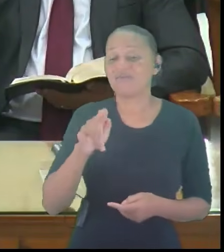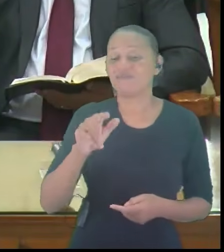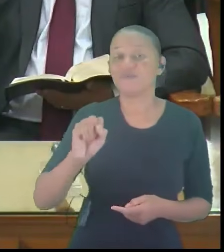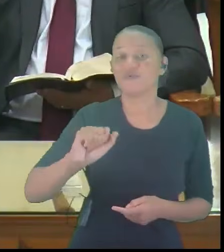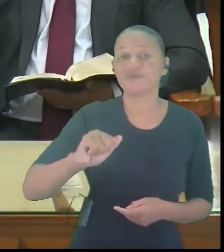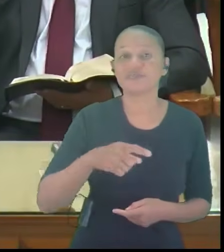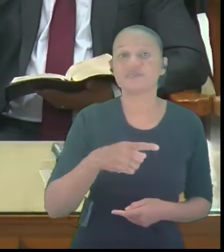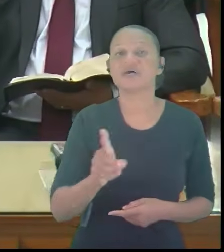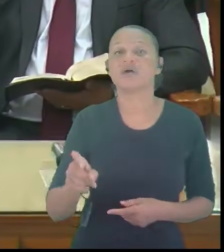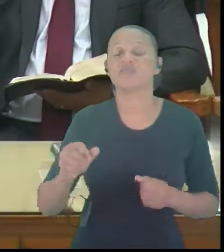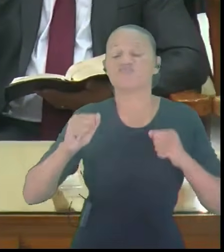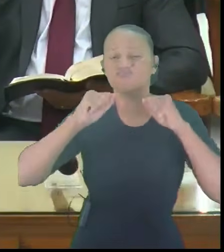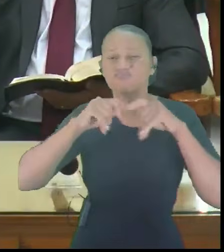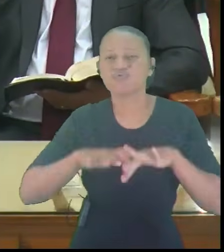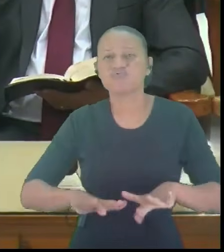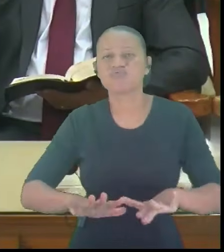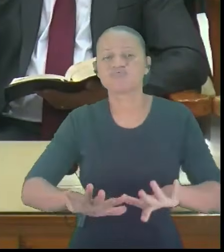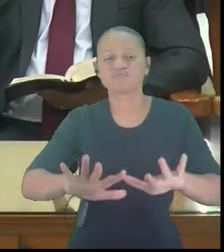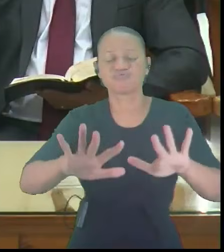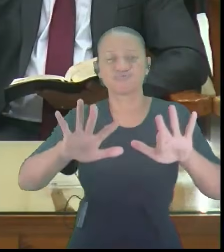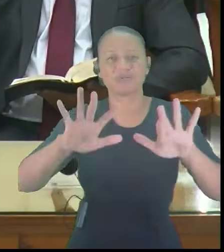efusão? Derramamento.